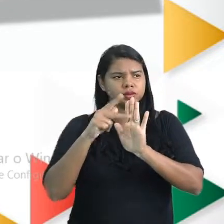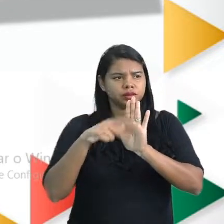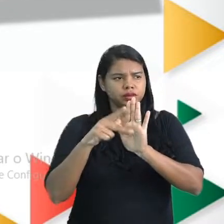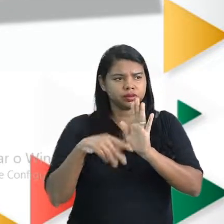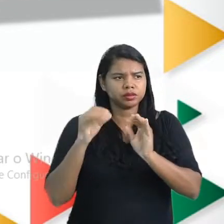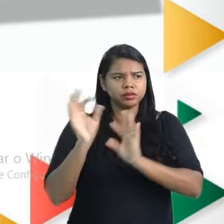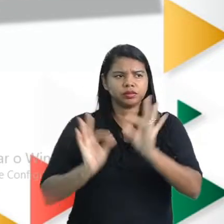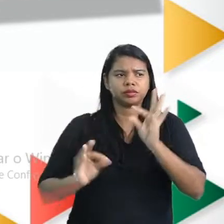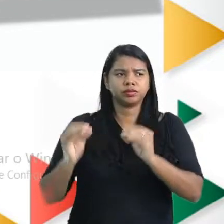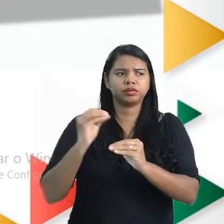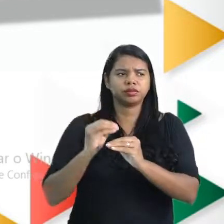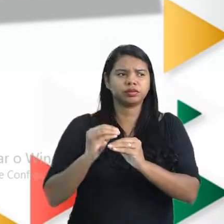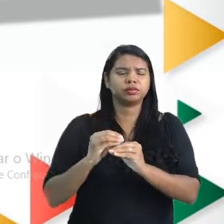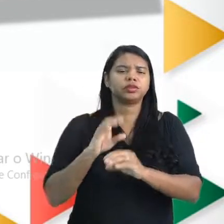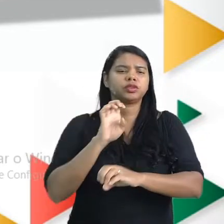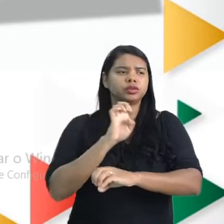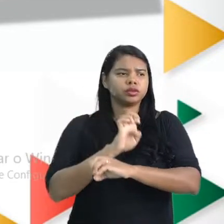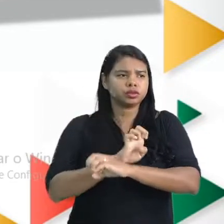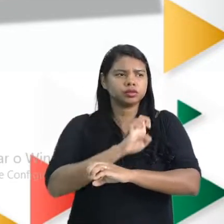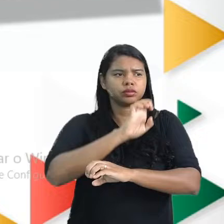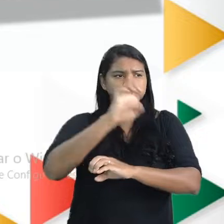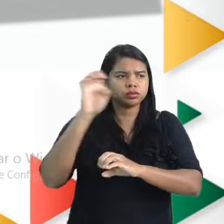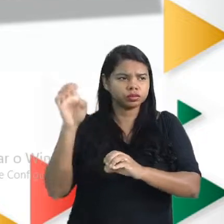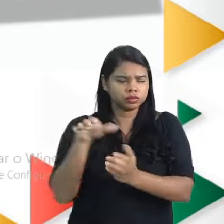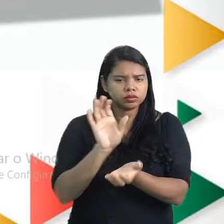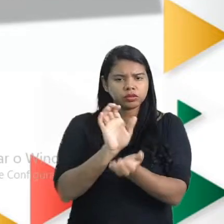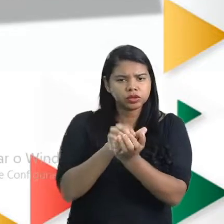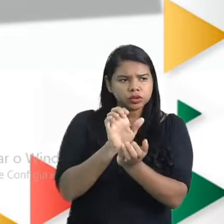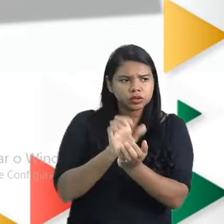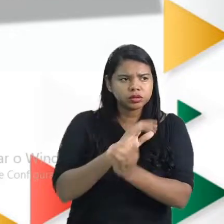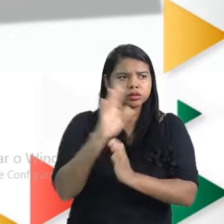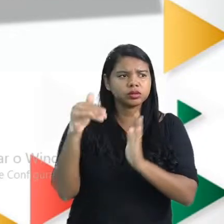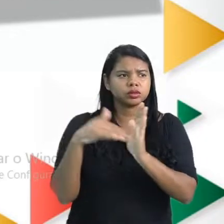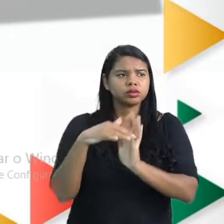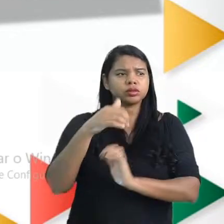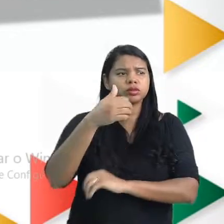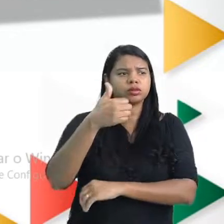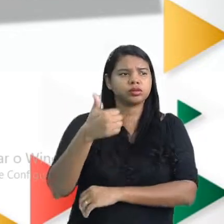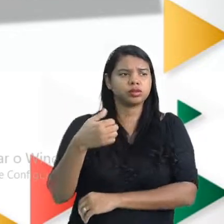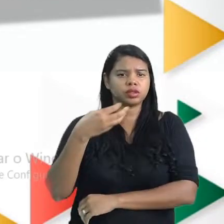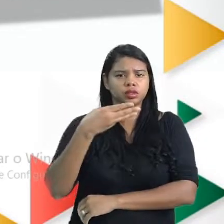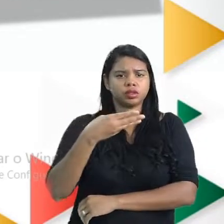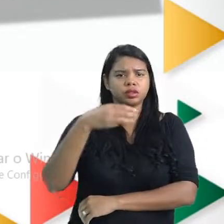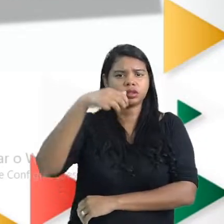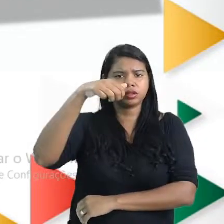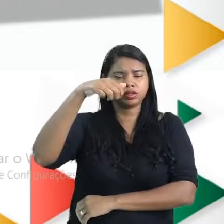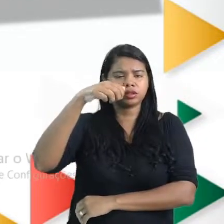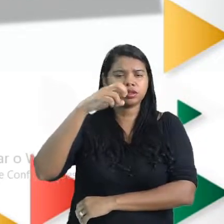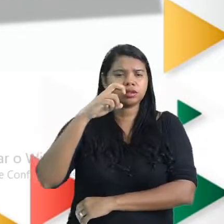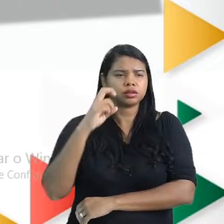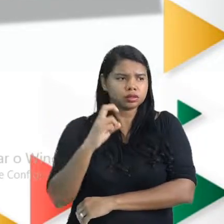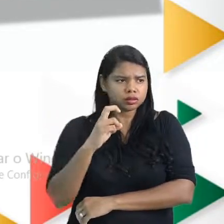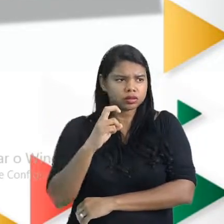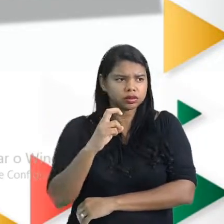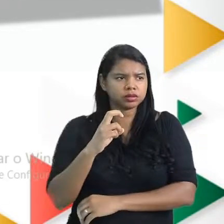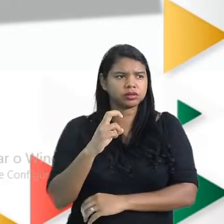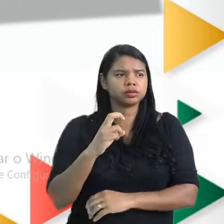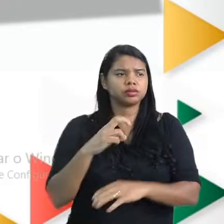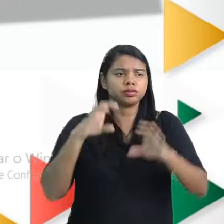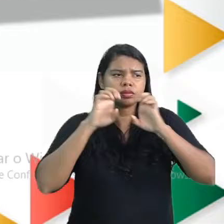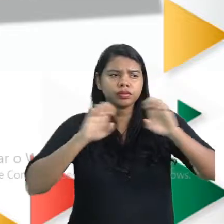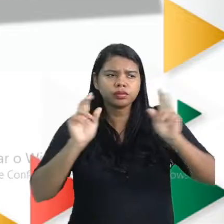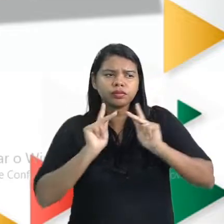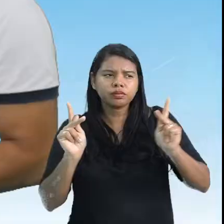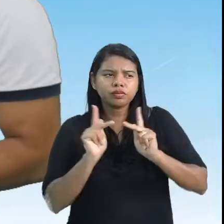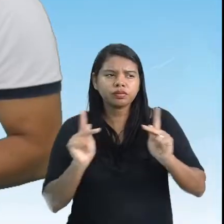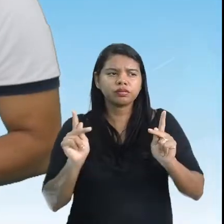missionária em todo o estado de Pernambuco. Ao todo, são 135 campos conveniados pregando o Evangelho